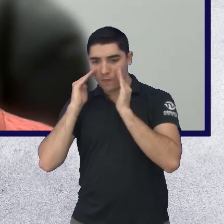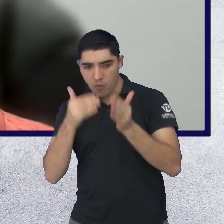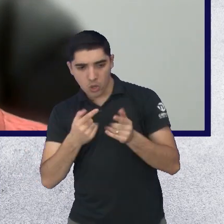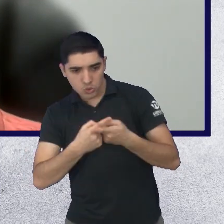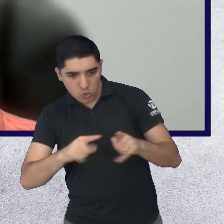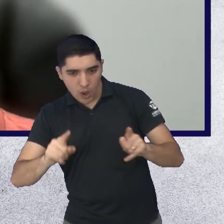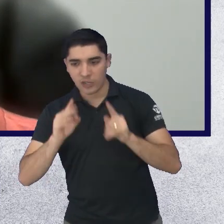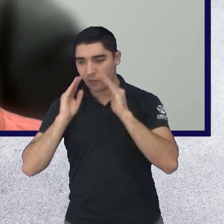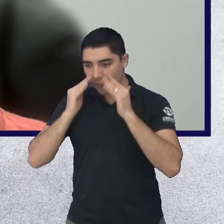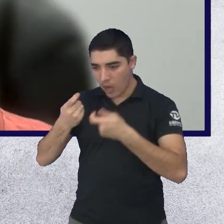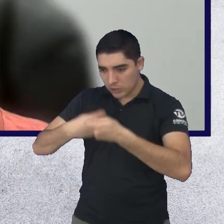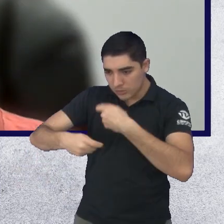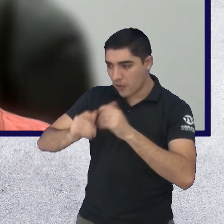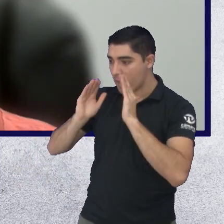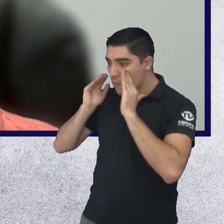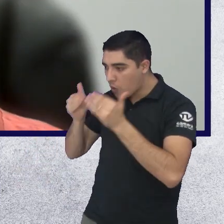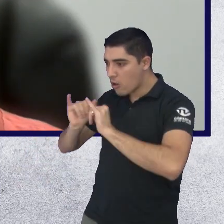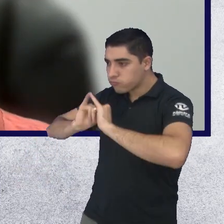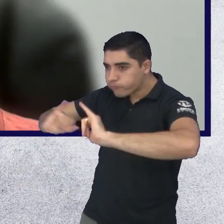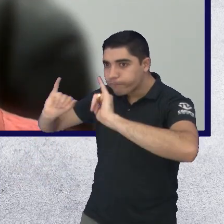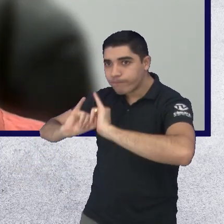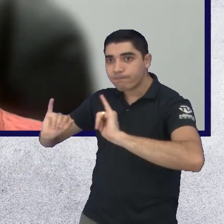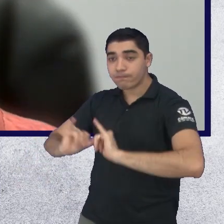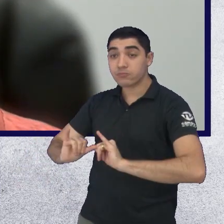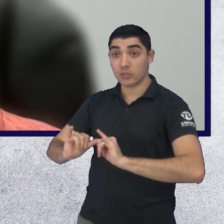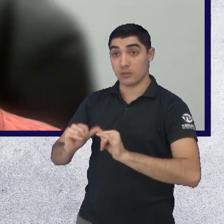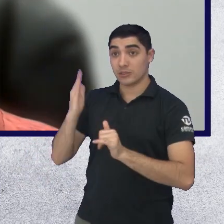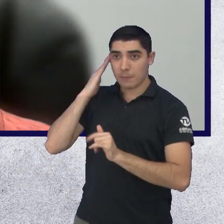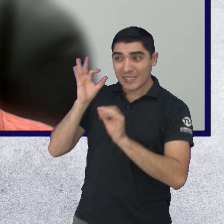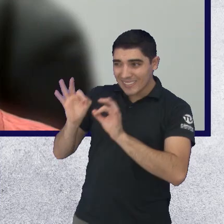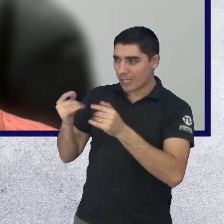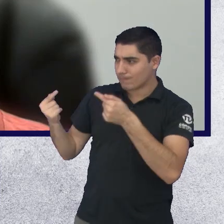de marketing, que o impulsionamento que ele faz, o tráfego